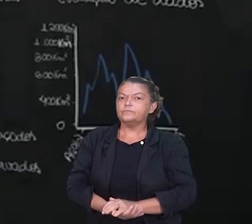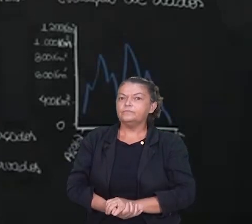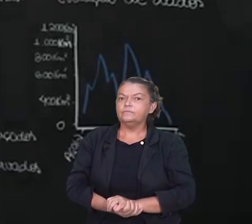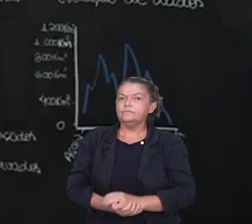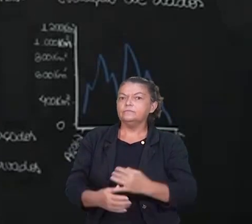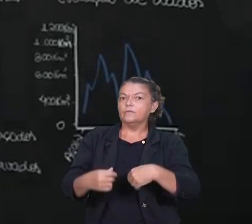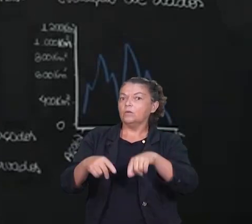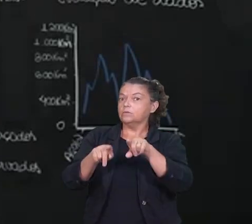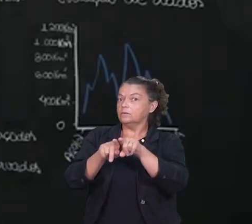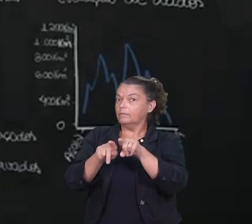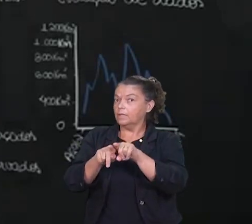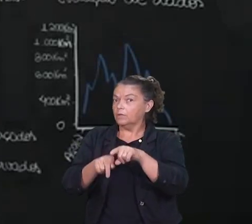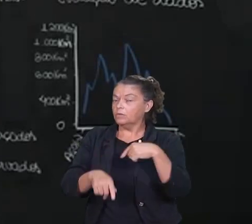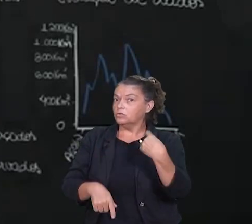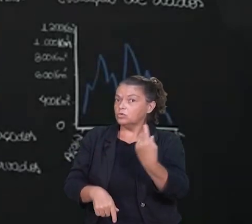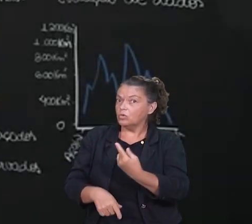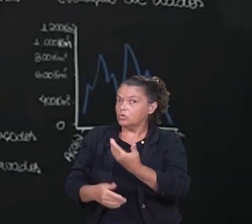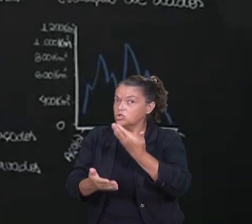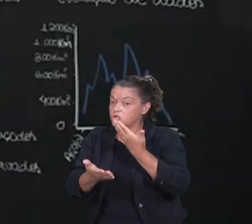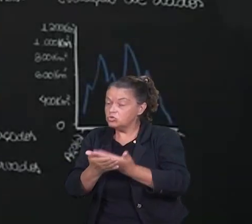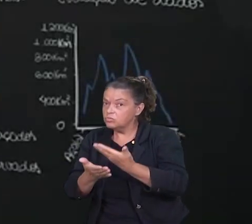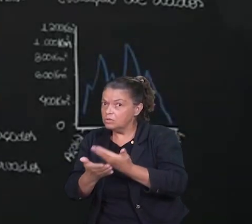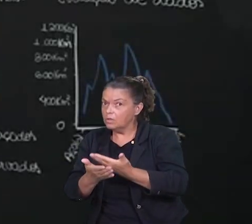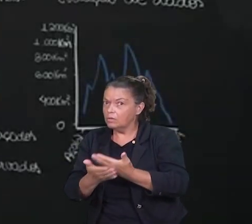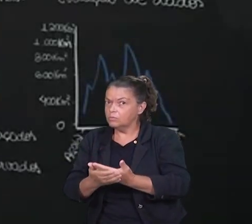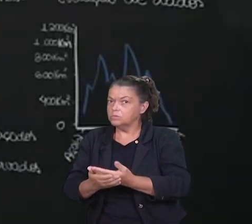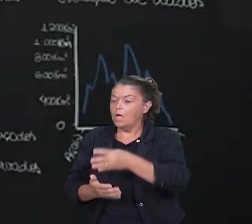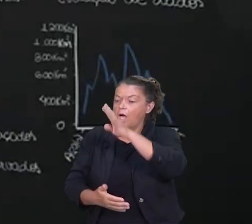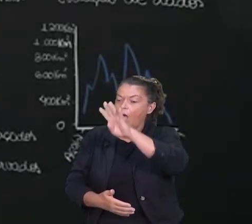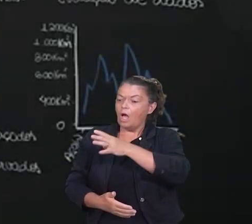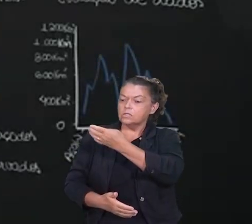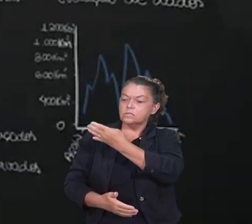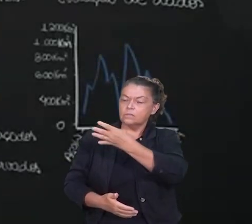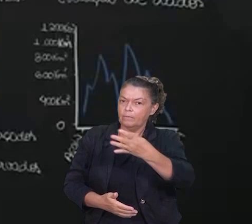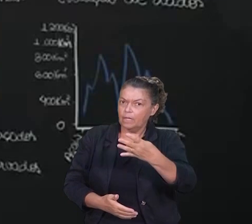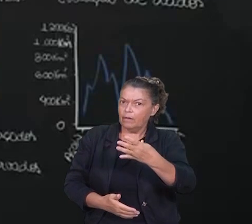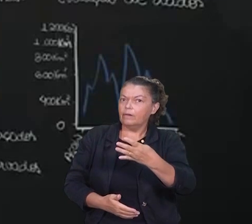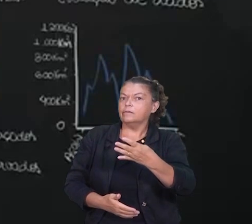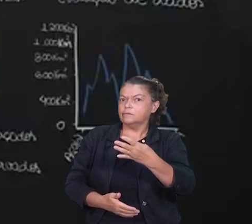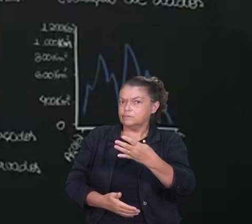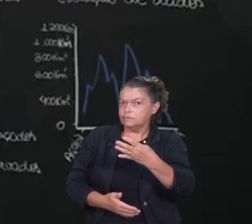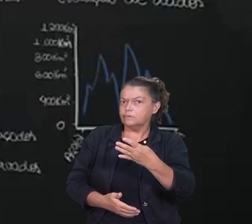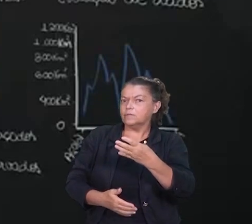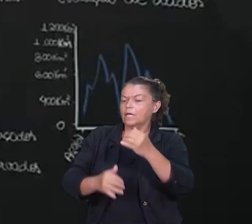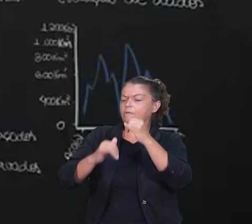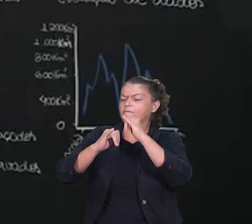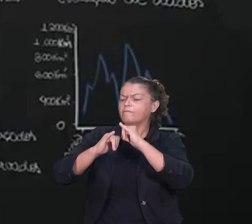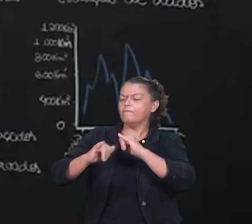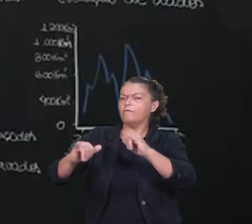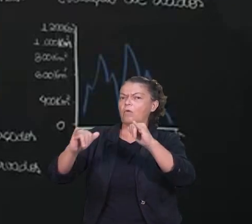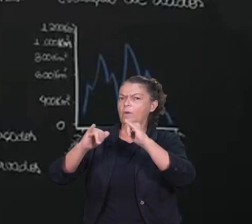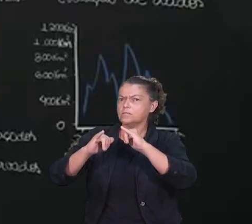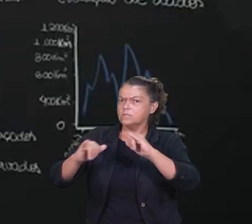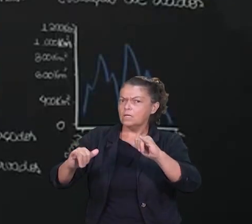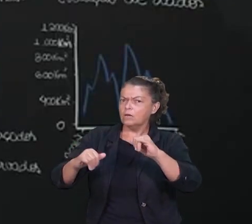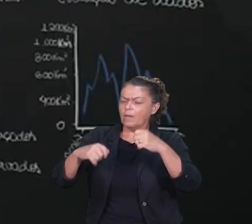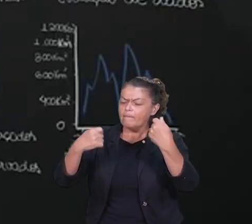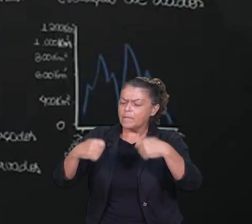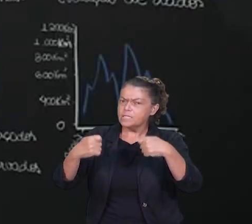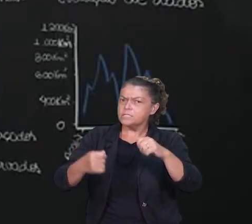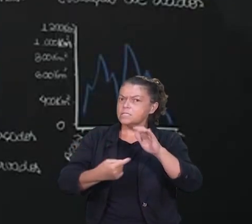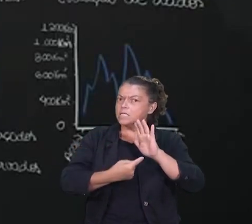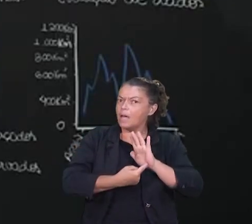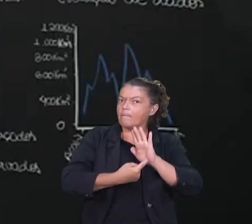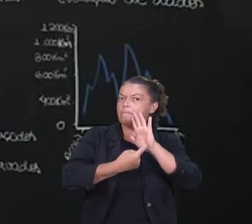as tabelas, ela serve para organizar esse processo. E quando nós precisamos apresentar essa tabela,